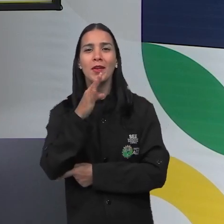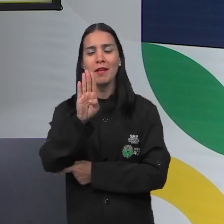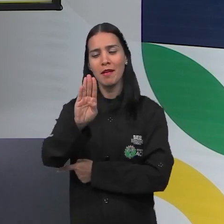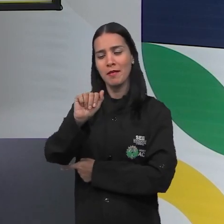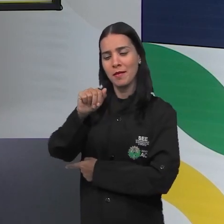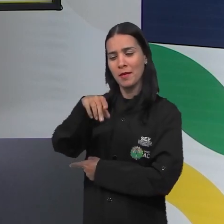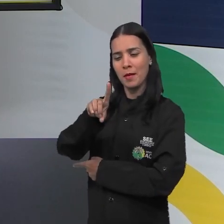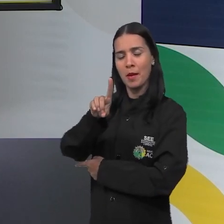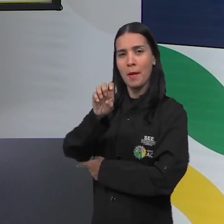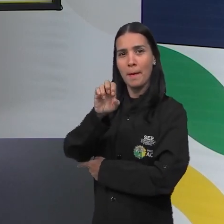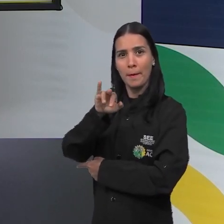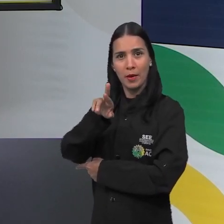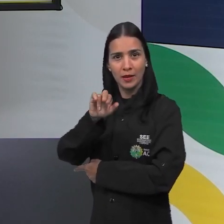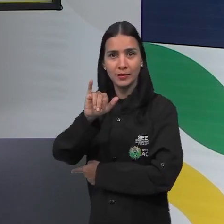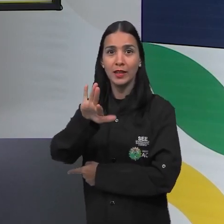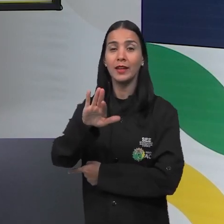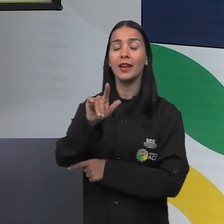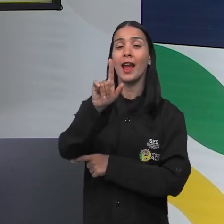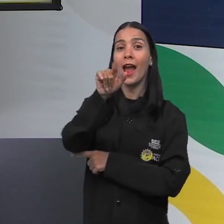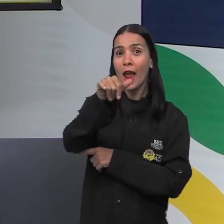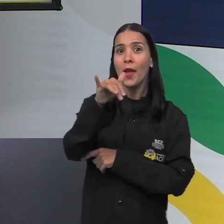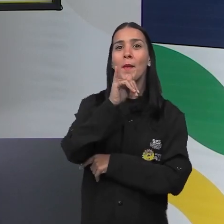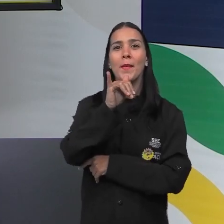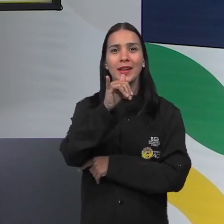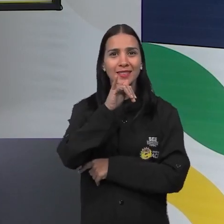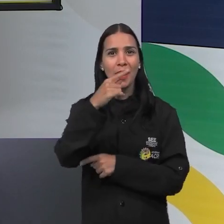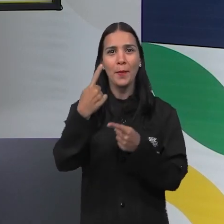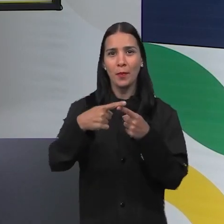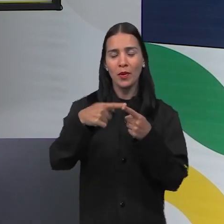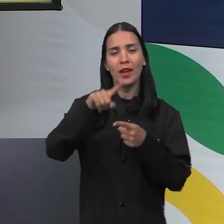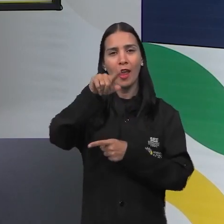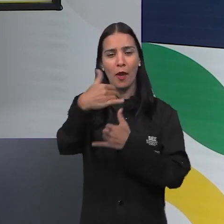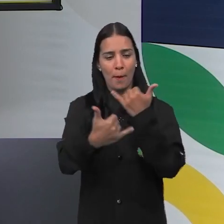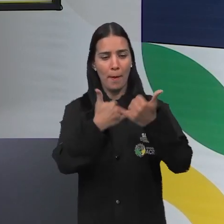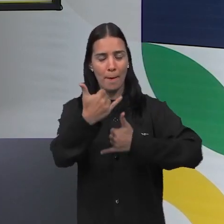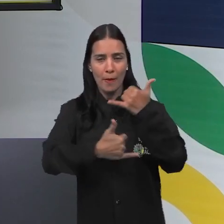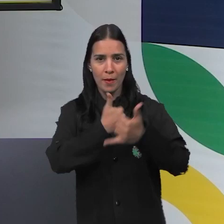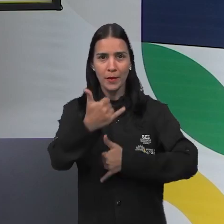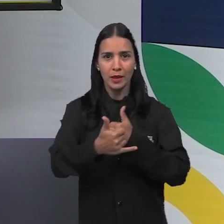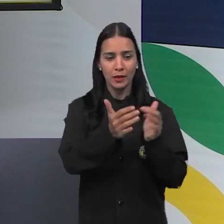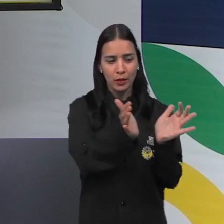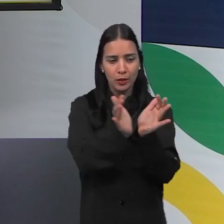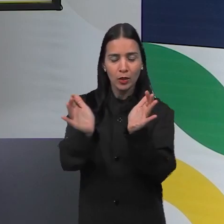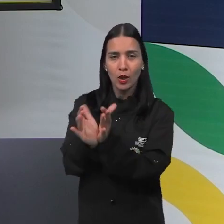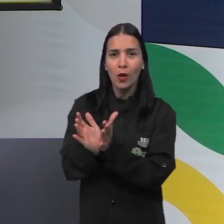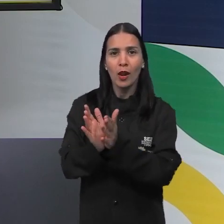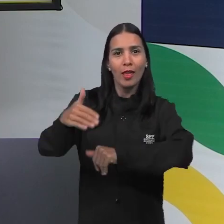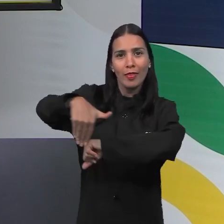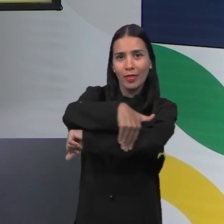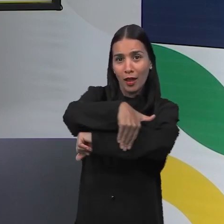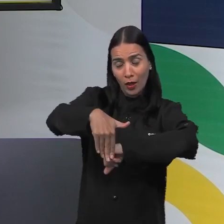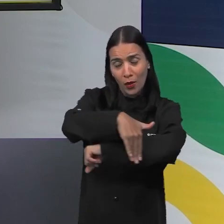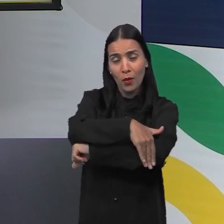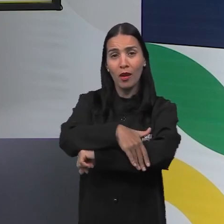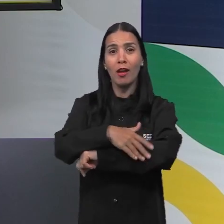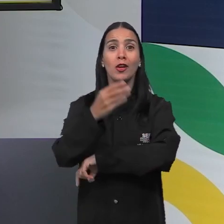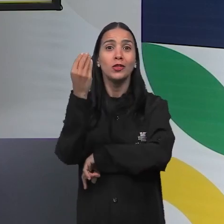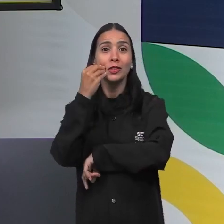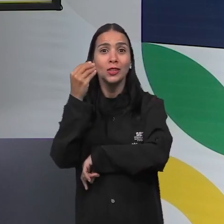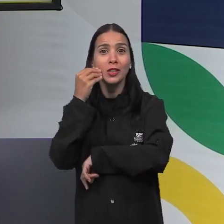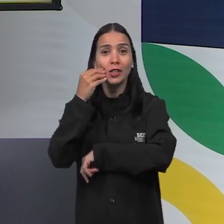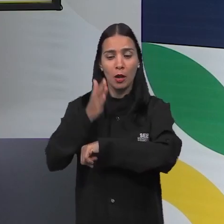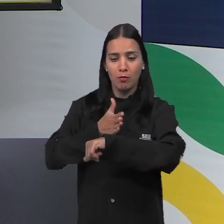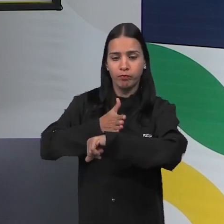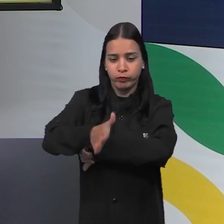um exemplo, digamos assim, um jogo, simulação de esporte, em que você tem que invadir a equipe